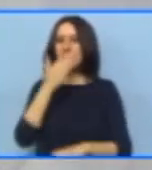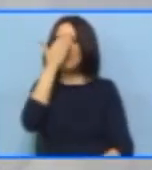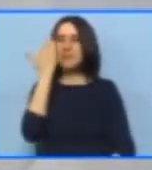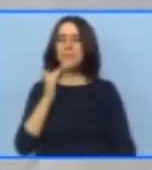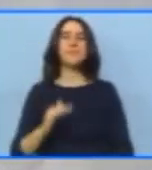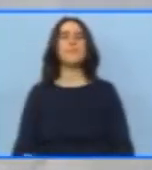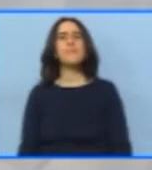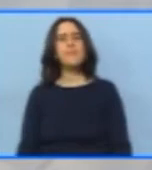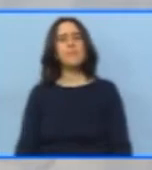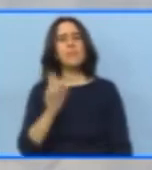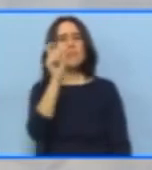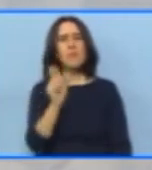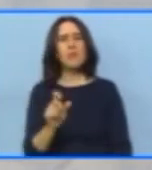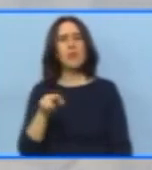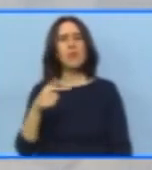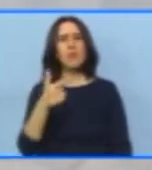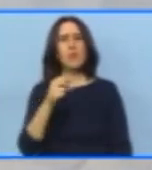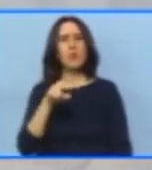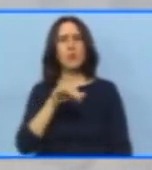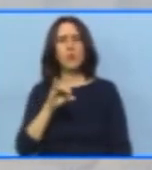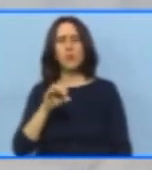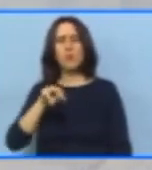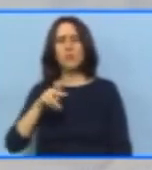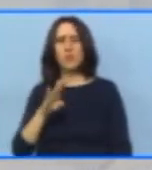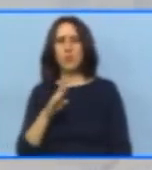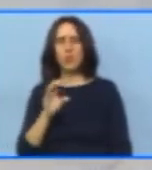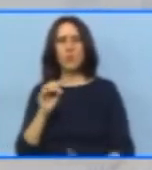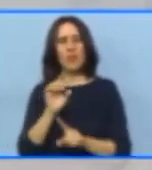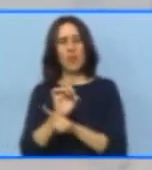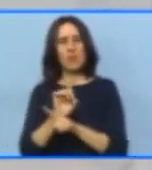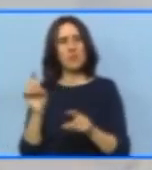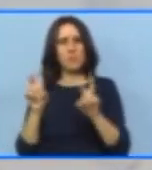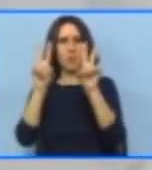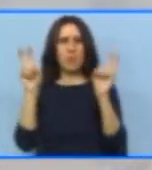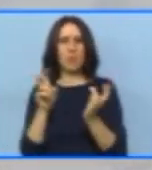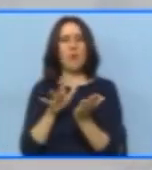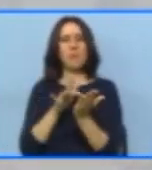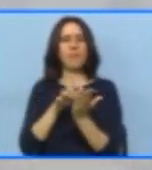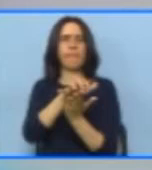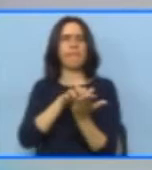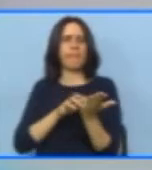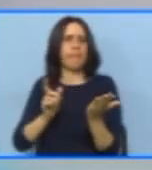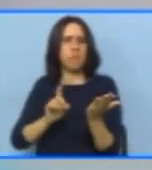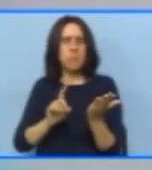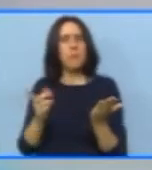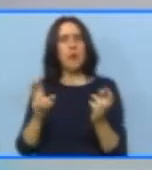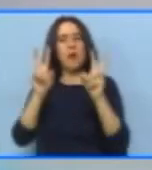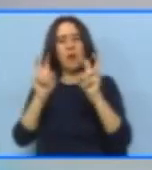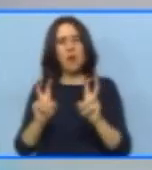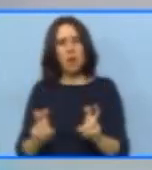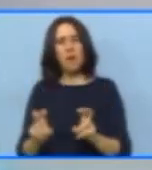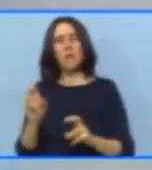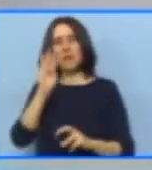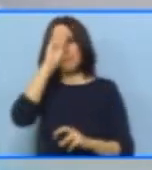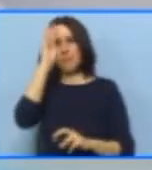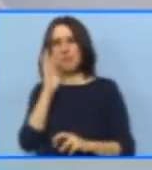Marujo, este livro, sem ser enciclopédico, apresenta aqui uma série de temas sobre os quais que têm marcado o pontificado do Papa